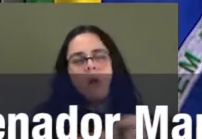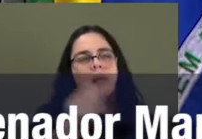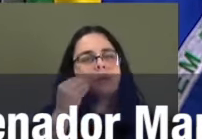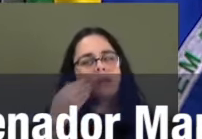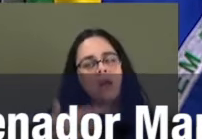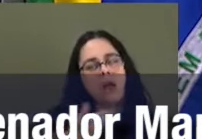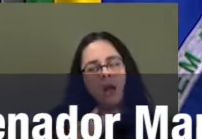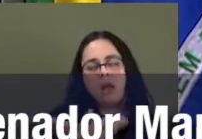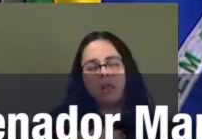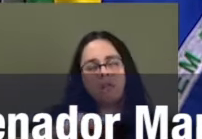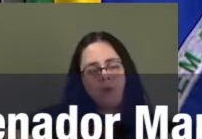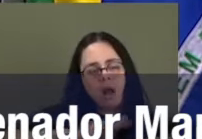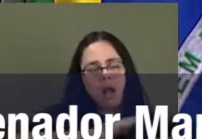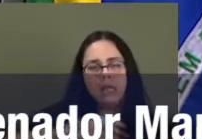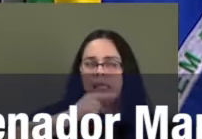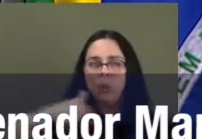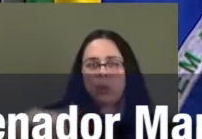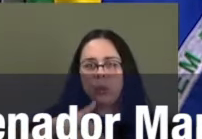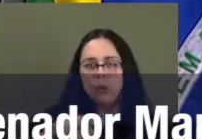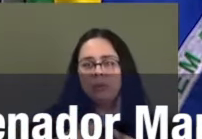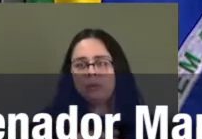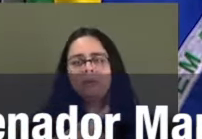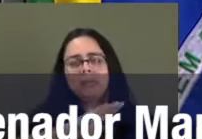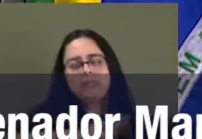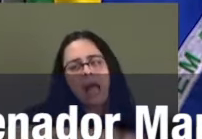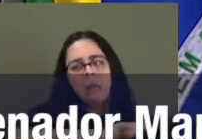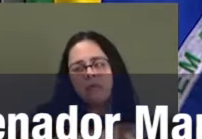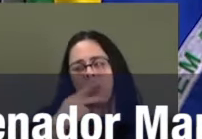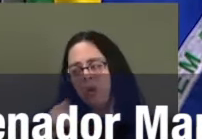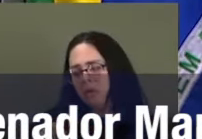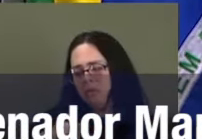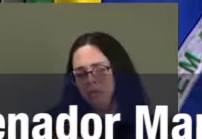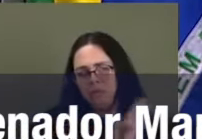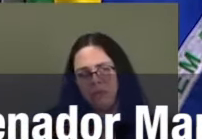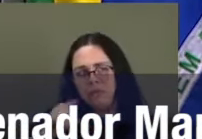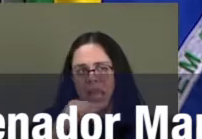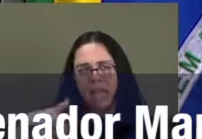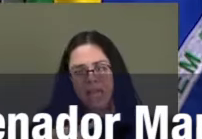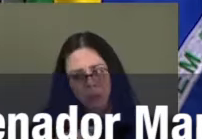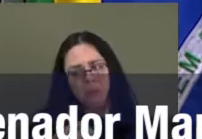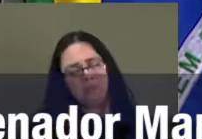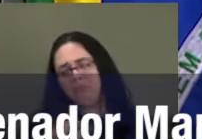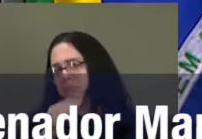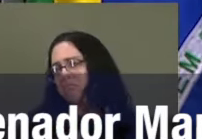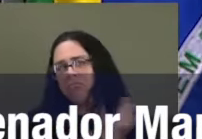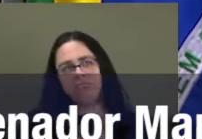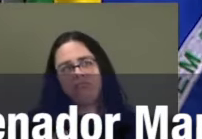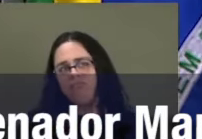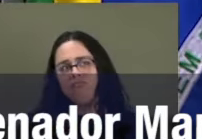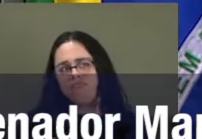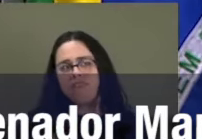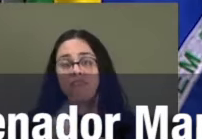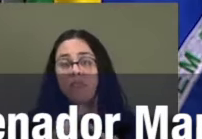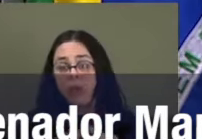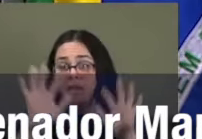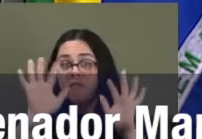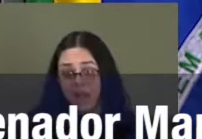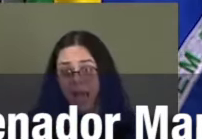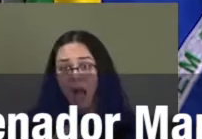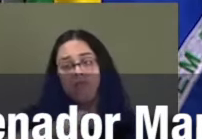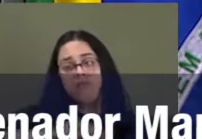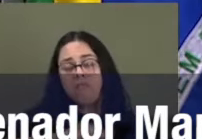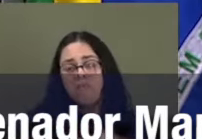rio, porque senão ele ia se afogar. E o sapo falou: não, não vou te ajudar, porque você vai jogar seu veneno e eu vou morrer.